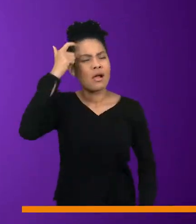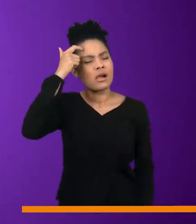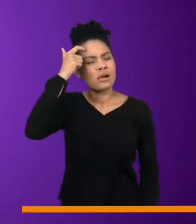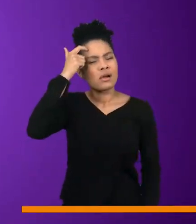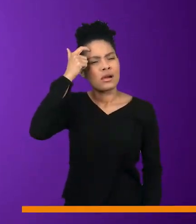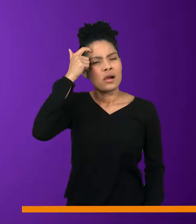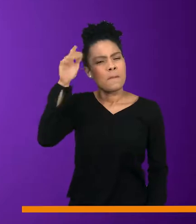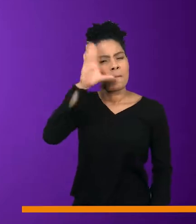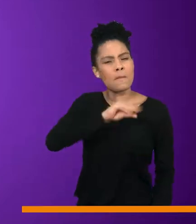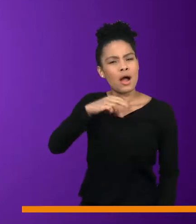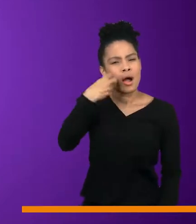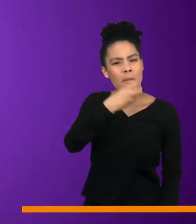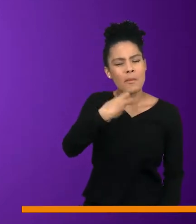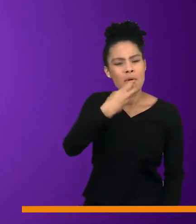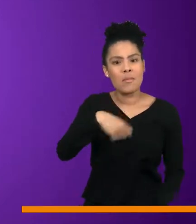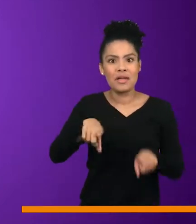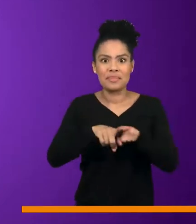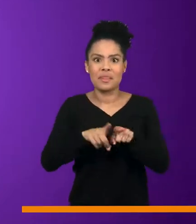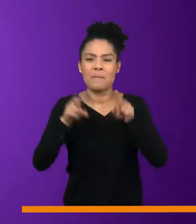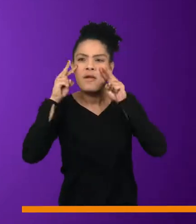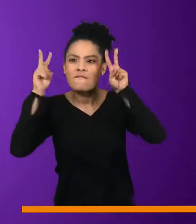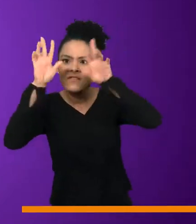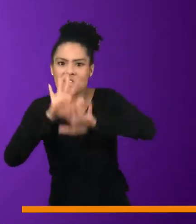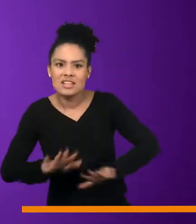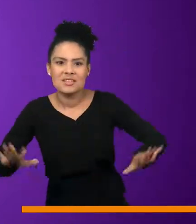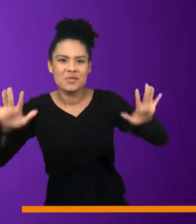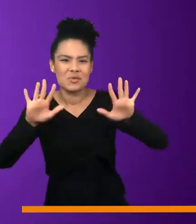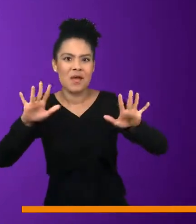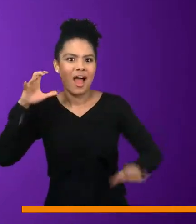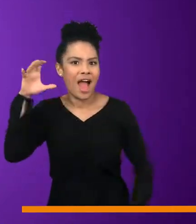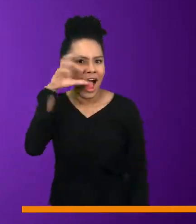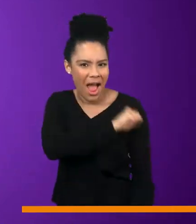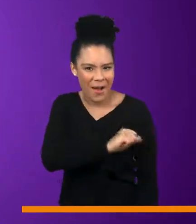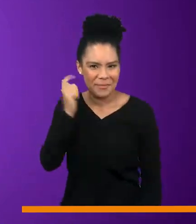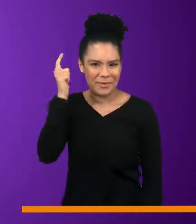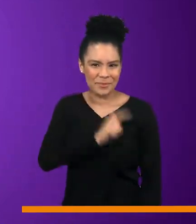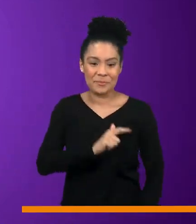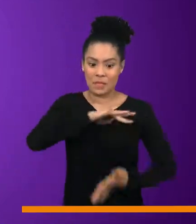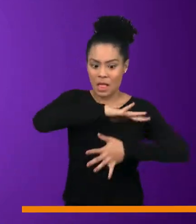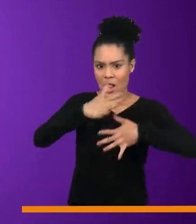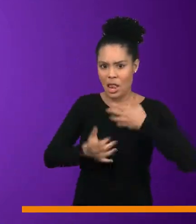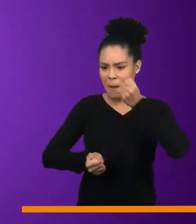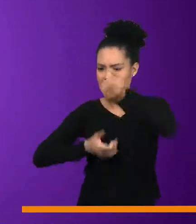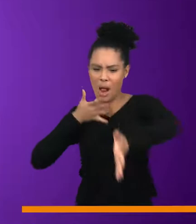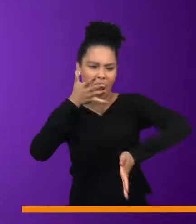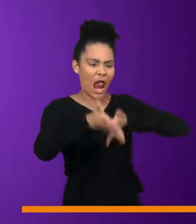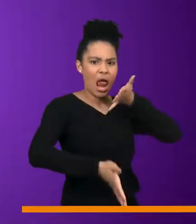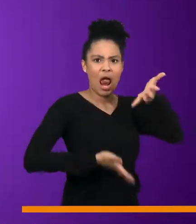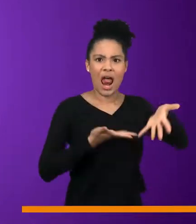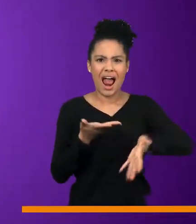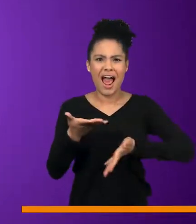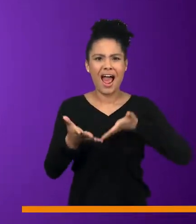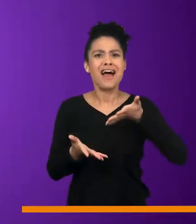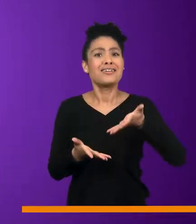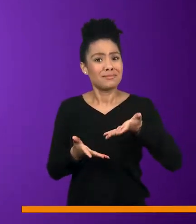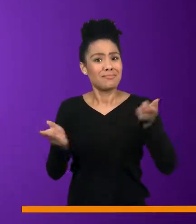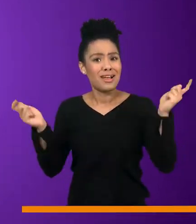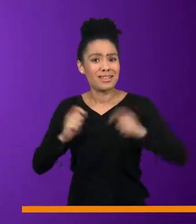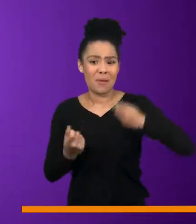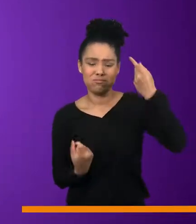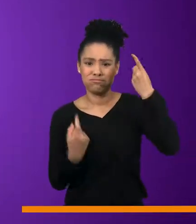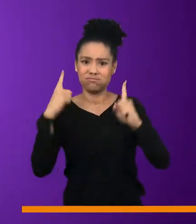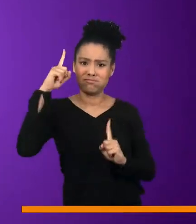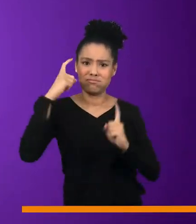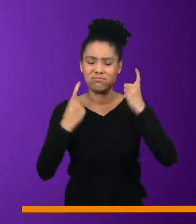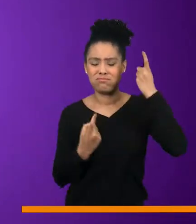verbalmente, mas também visualmente e com mais rapidez. Na libras é possível ter uma grande liberdade de expressão, por ser uma língua